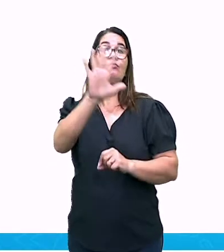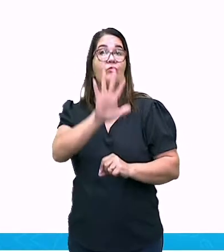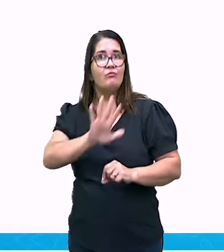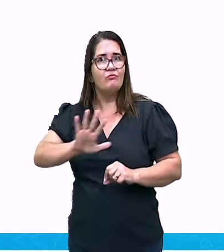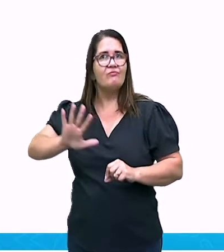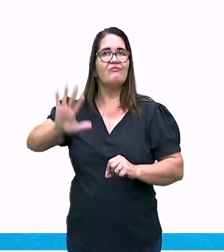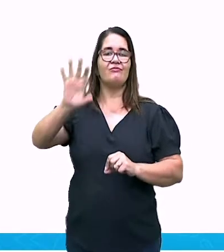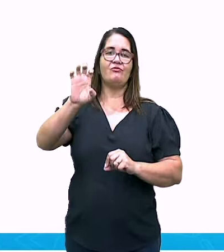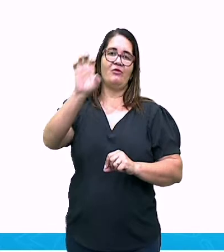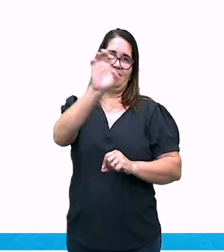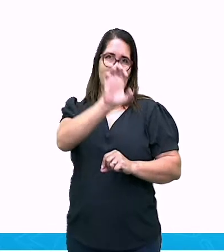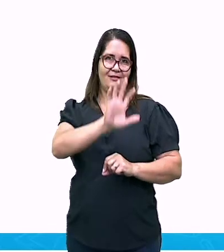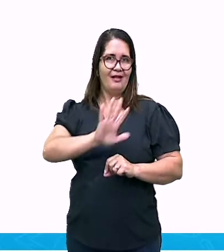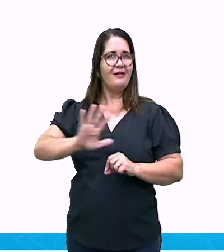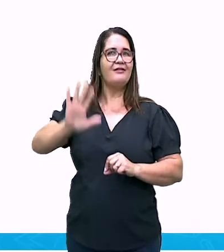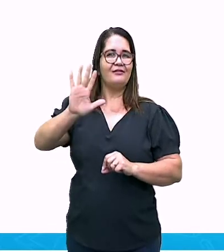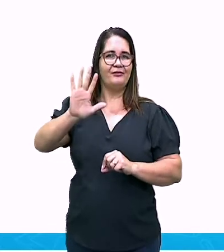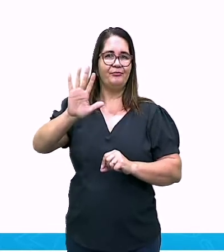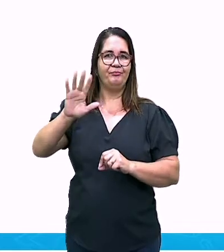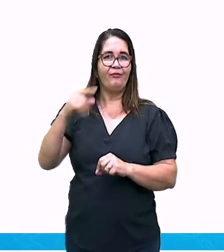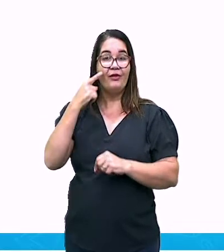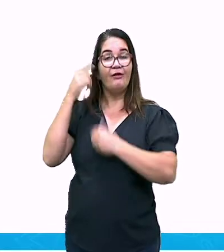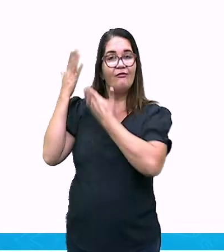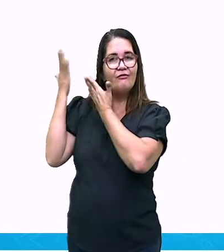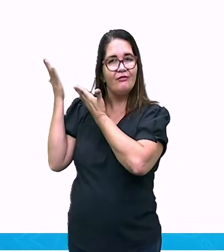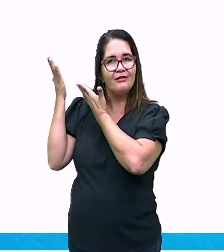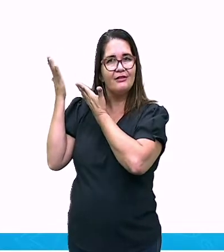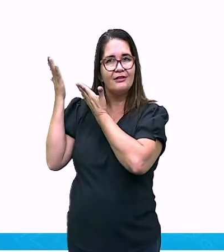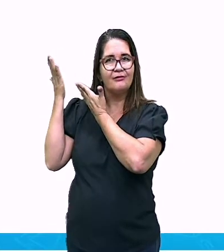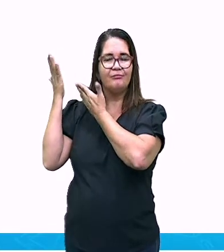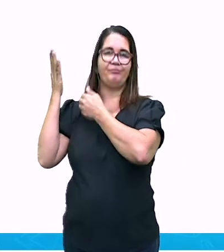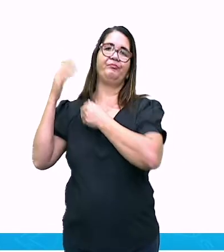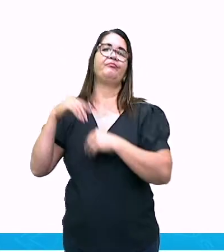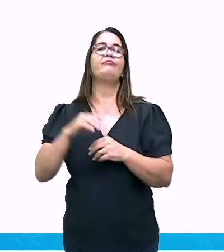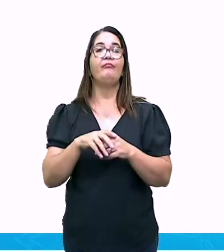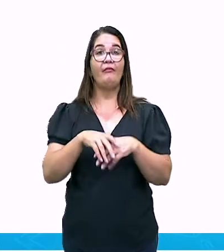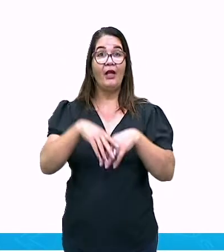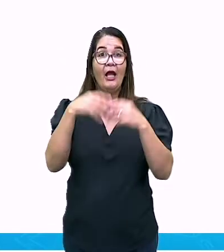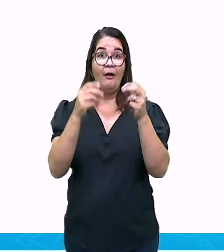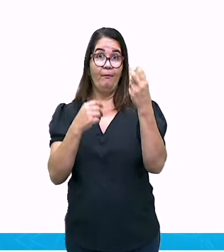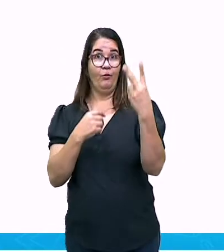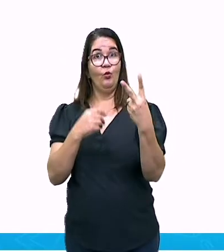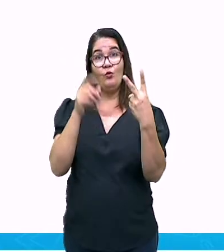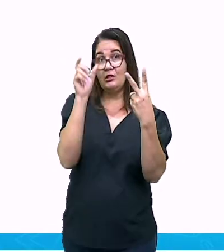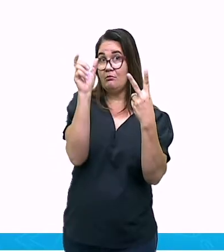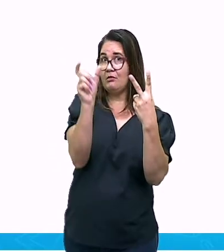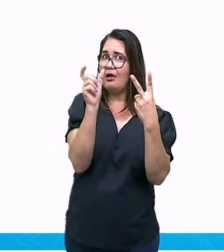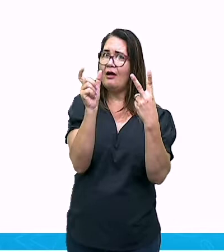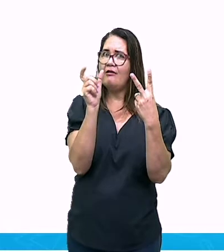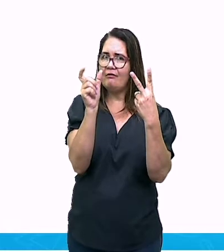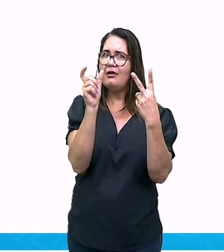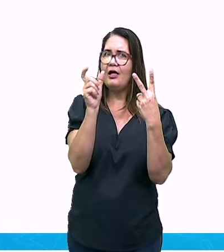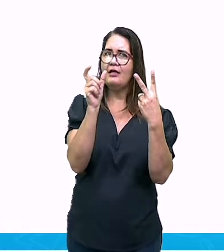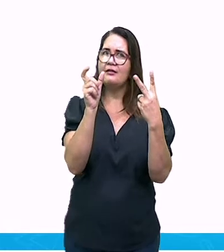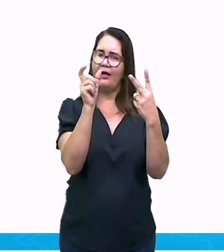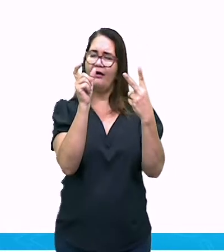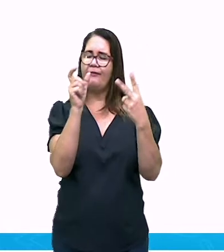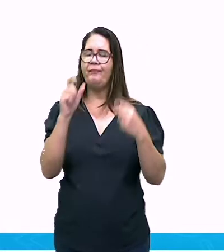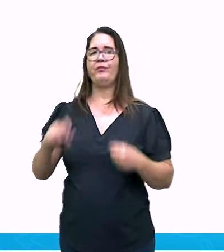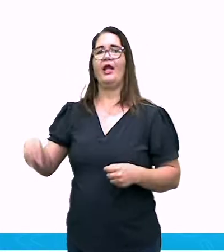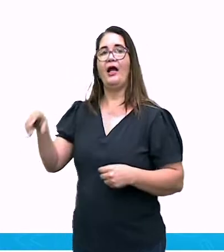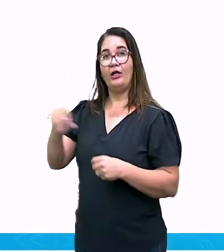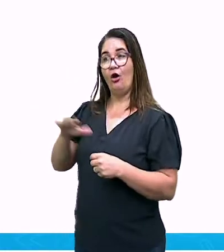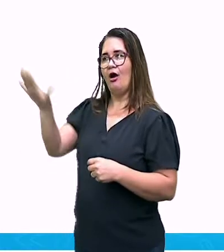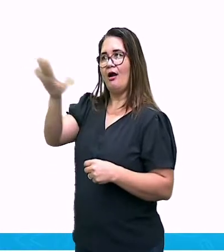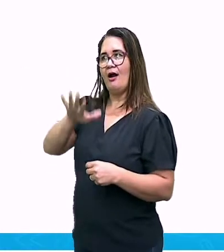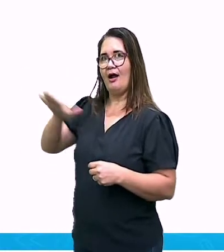sobre essas duas palavrinhas aqui muito hoje na nossa aula, ok? Área urbana e